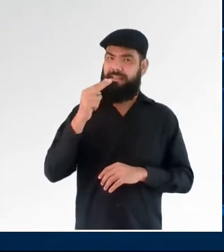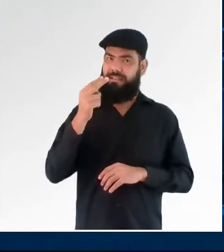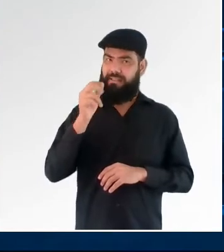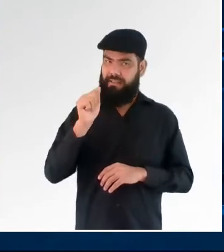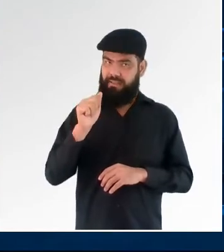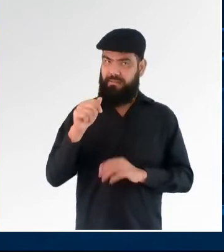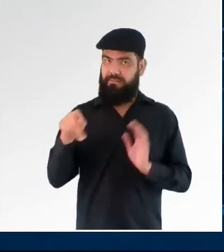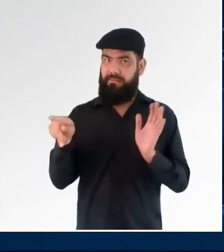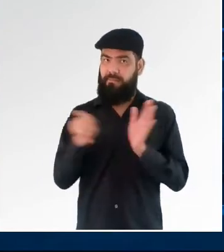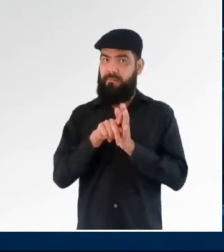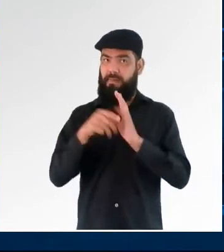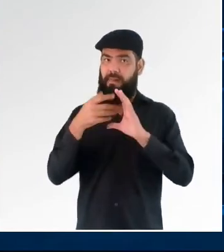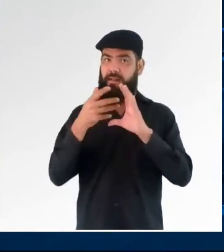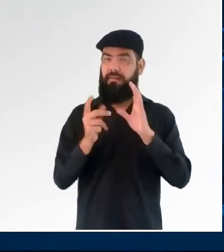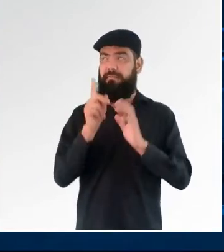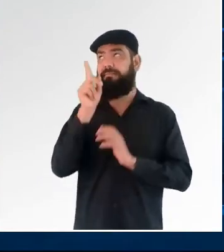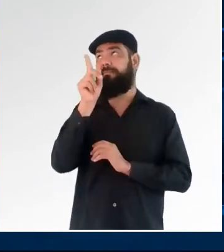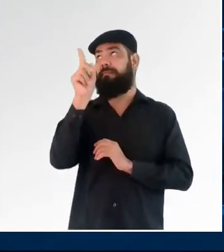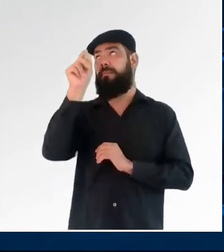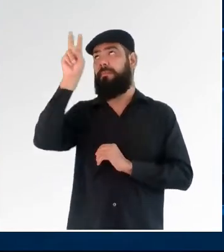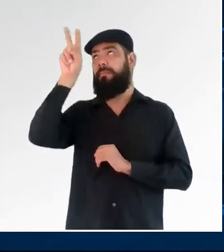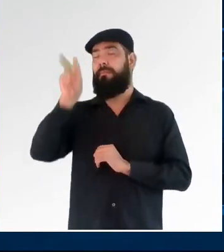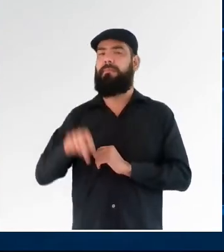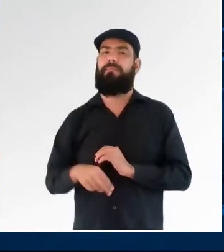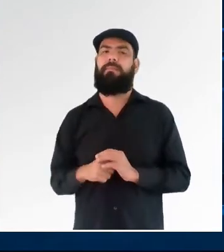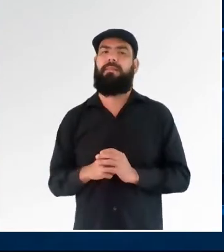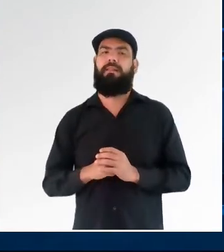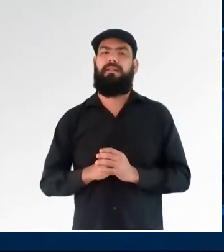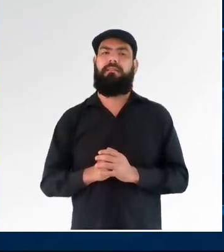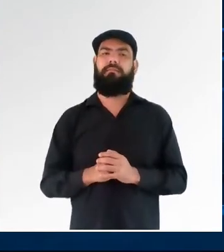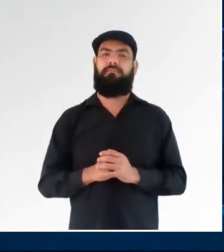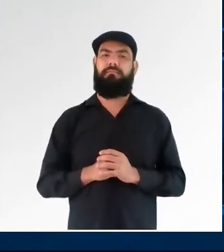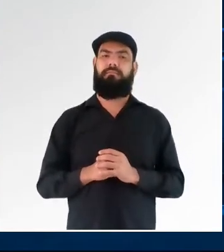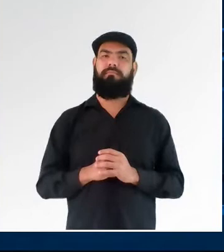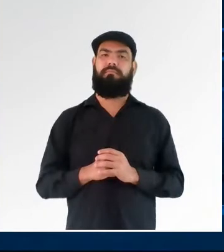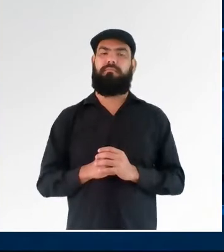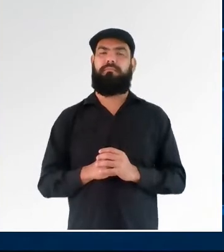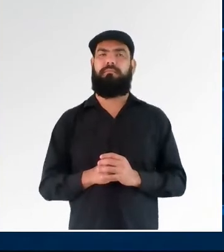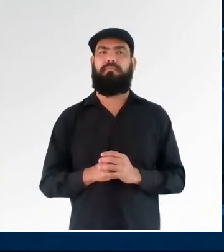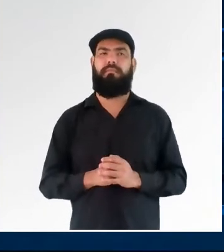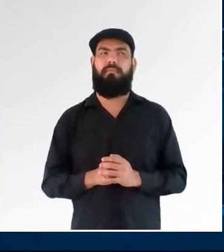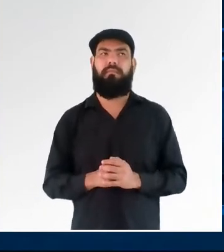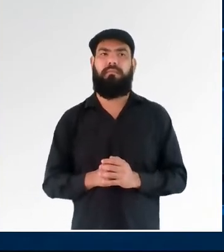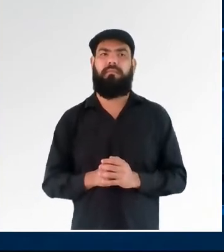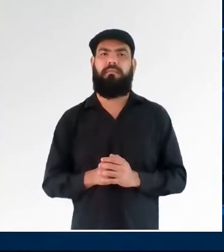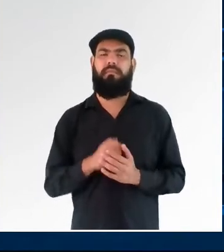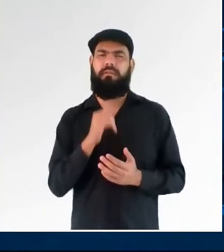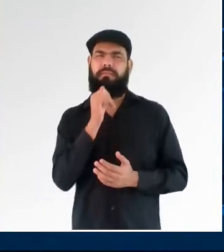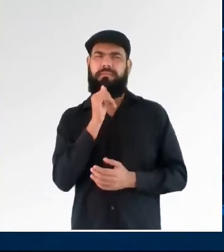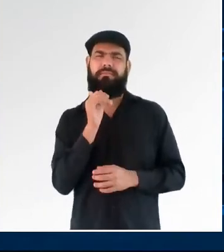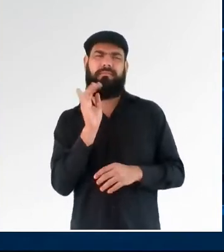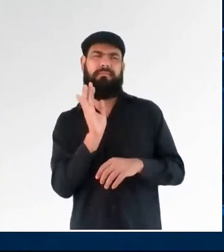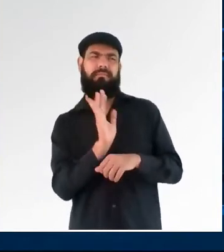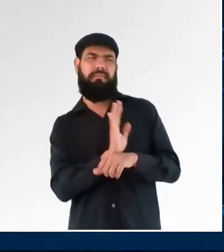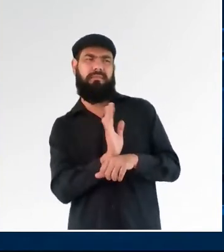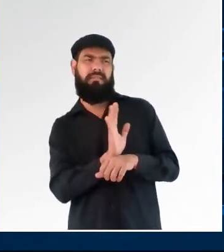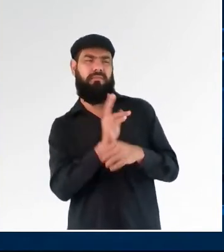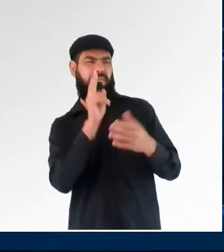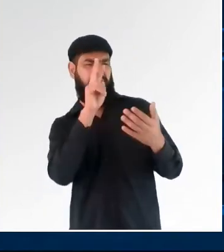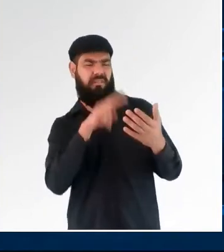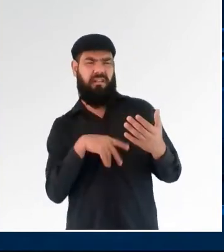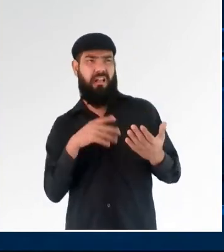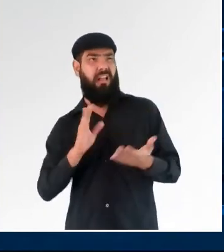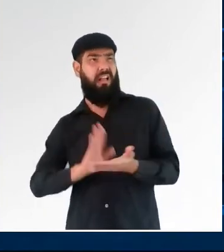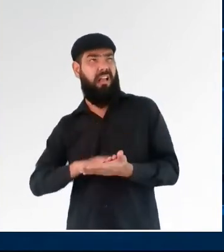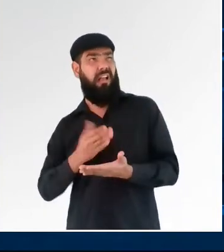Resenha é uma análise interpretativa. Alguém vai ler, vai observar um filme para interpretar, né? Faz-se necessário atentar